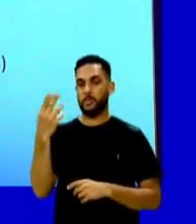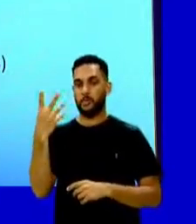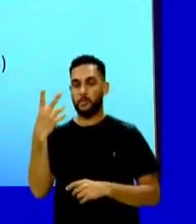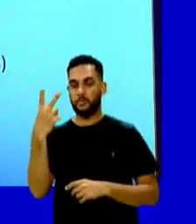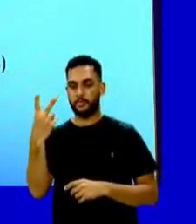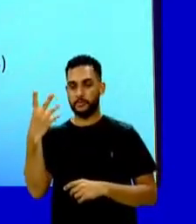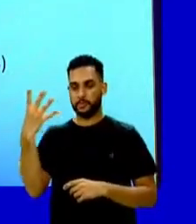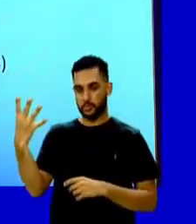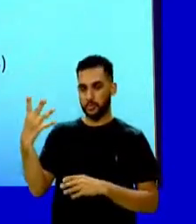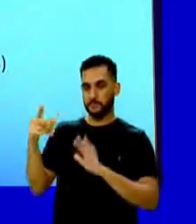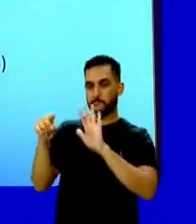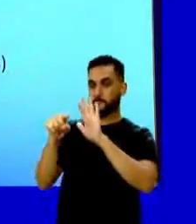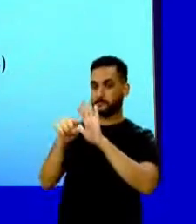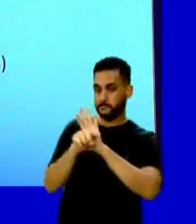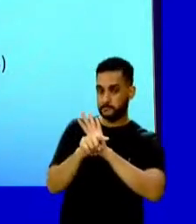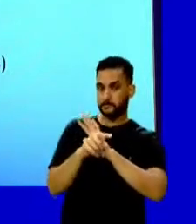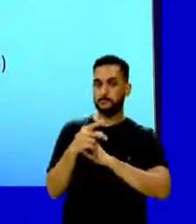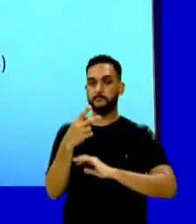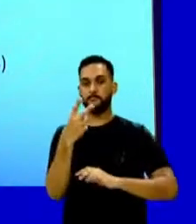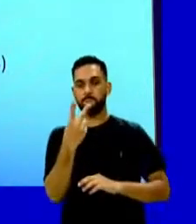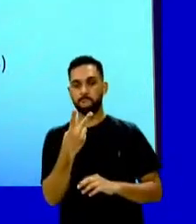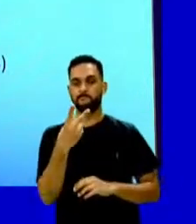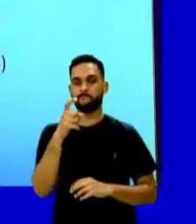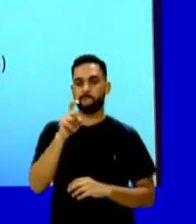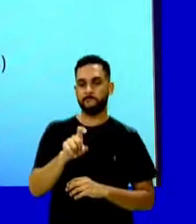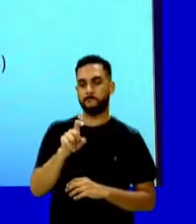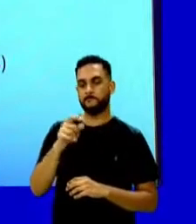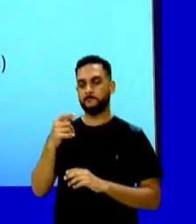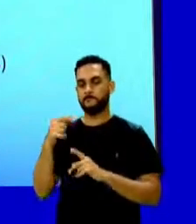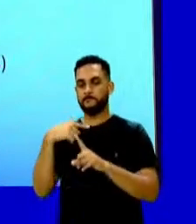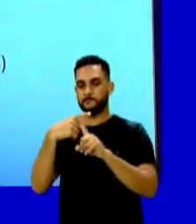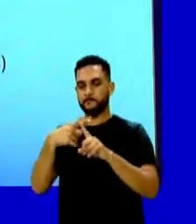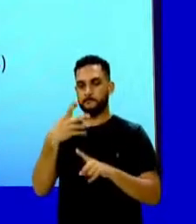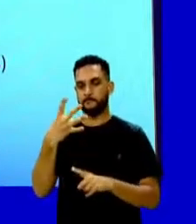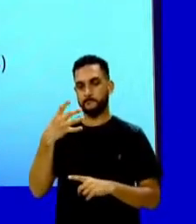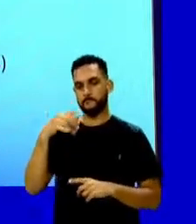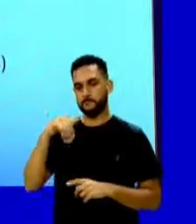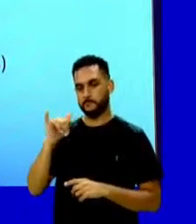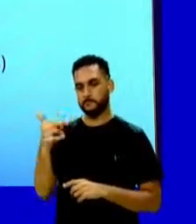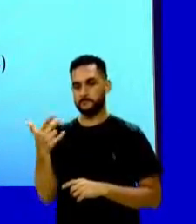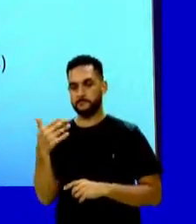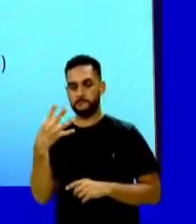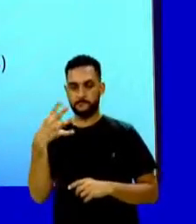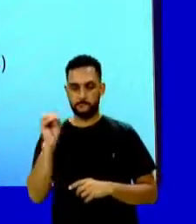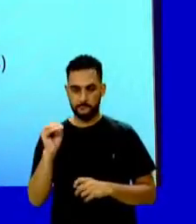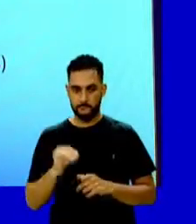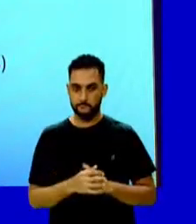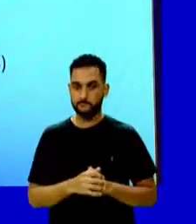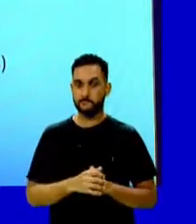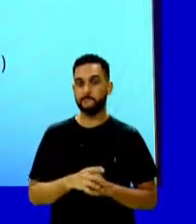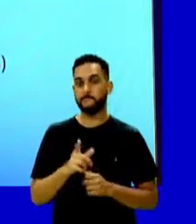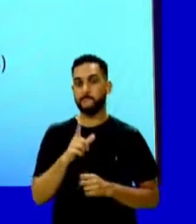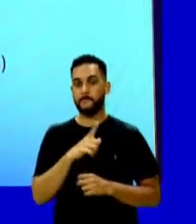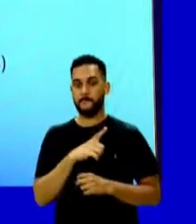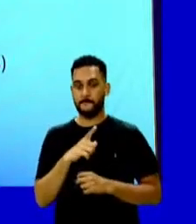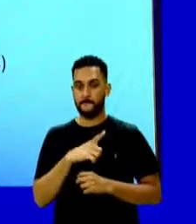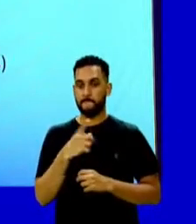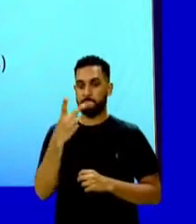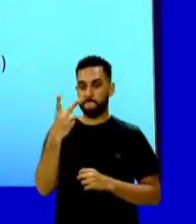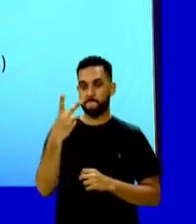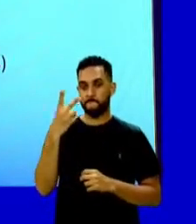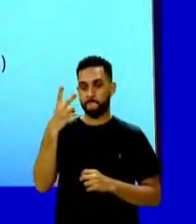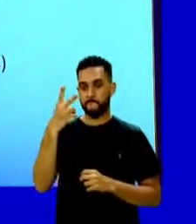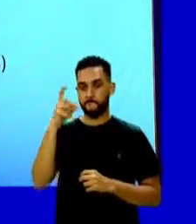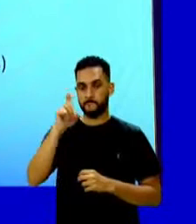e subtrair pela segunda equação 2x + 4y = 40 então eu cancelei os valores em 2x né